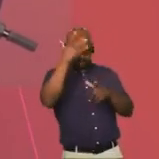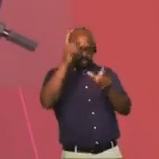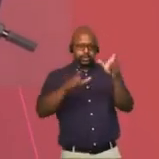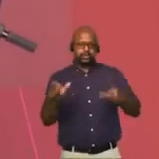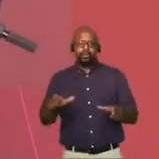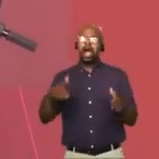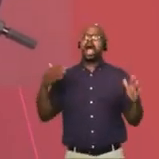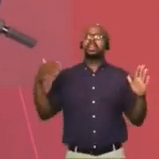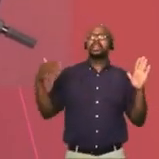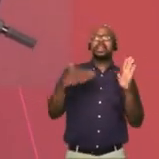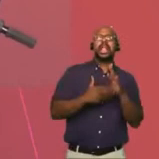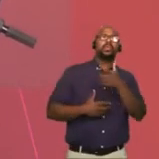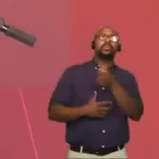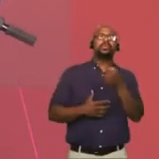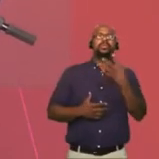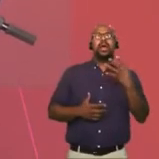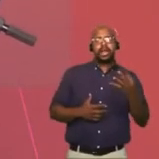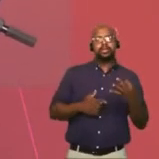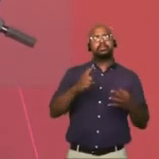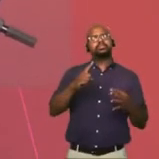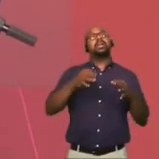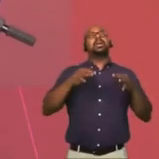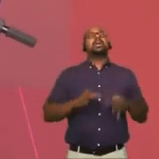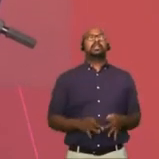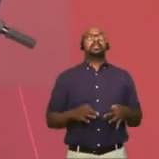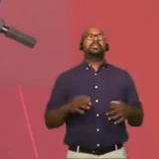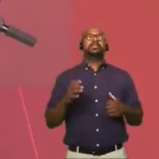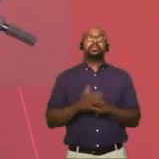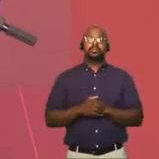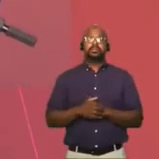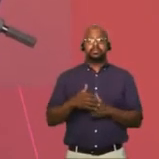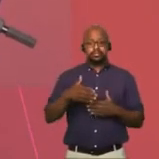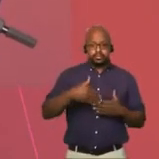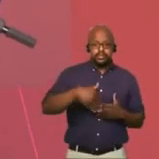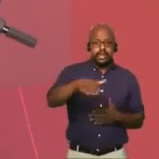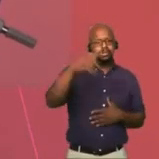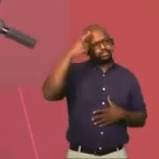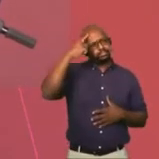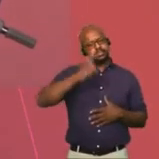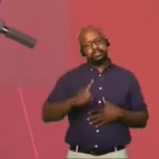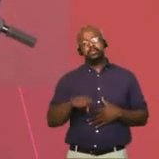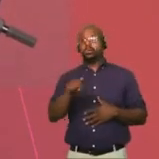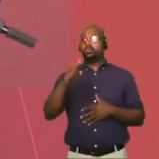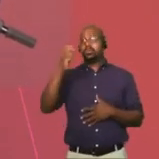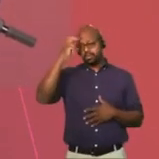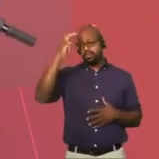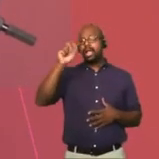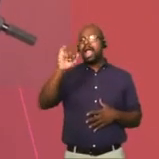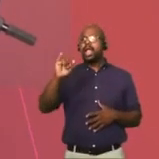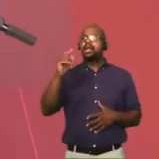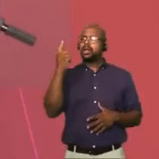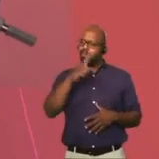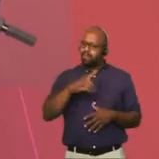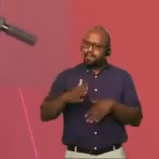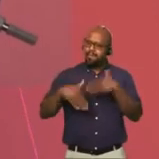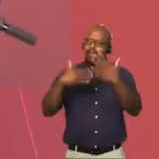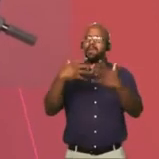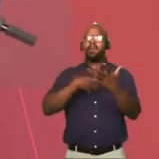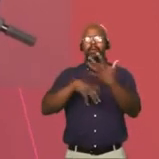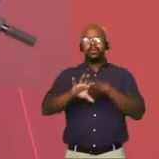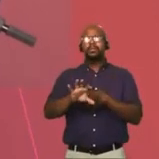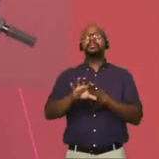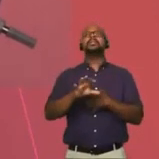pessoa até dormir 40 está garantindo a partir daí eu não sei quando a inteligência artificial começar a desenvolver a